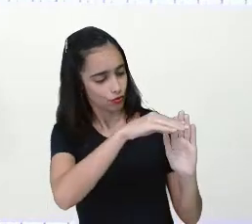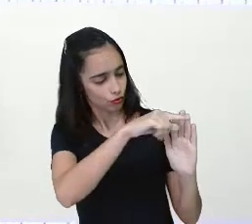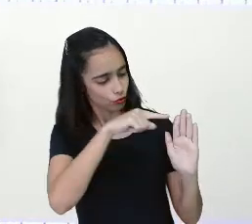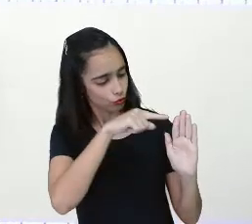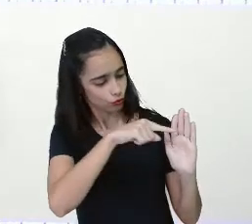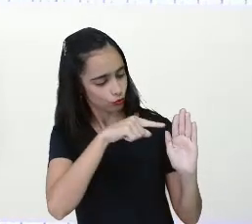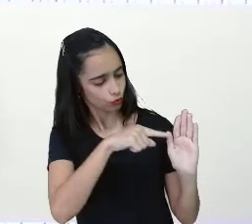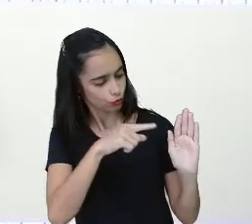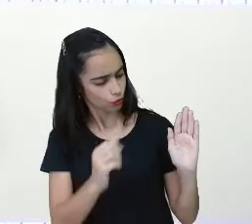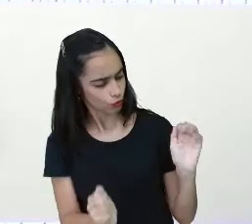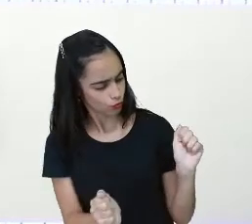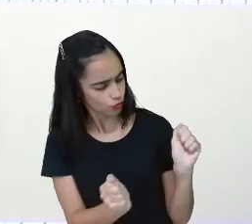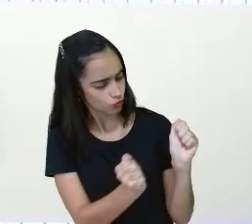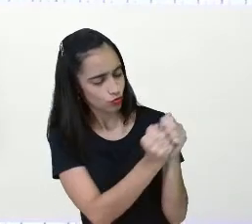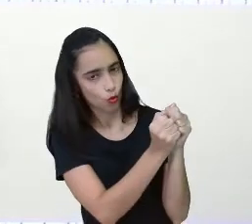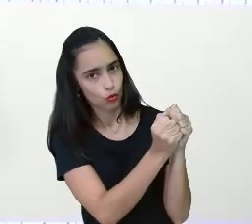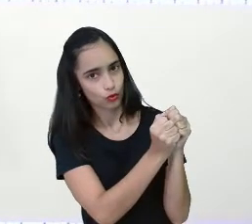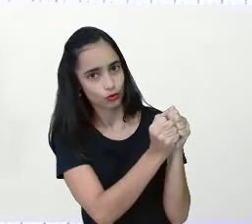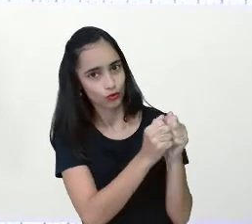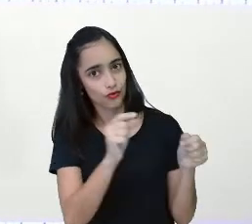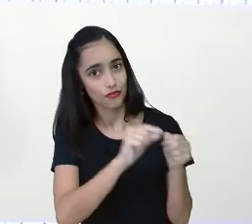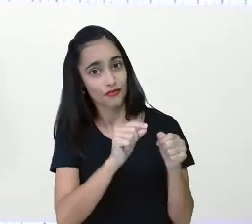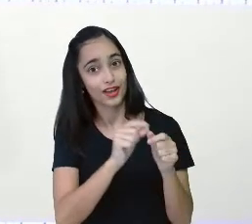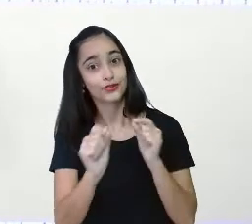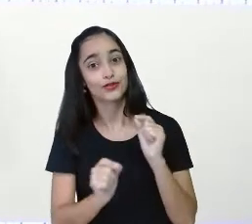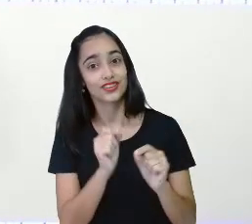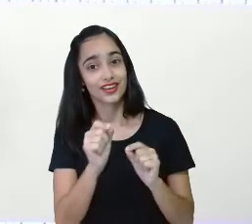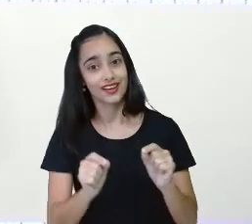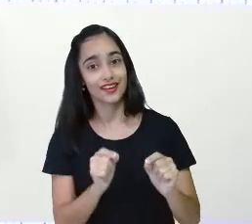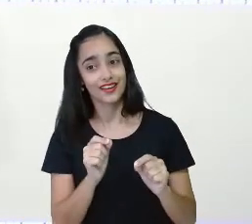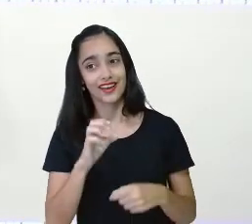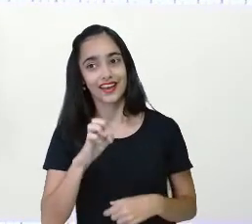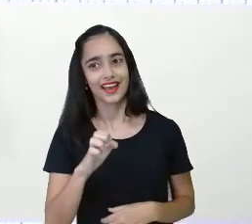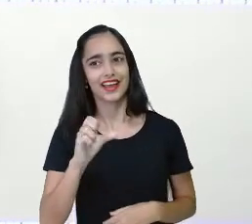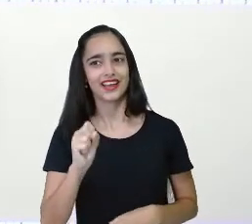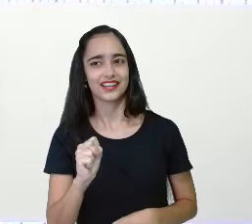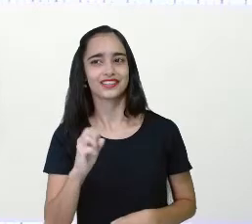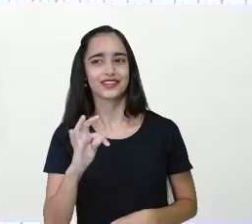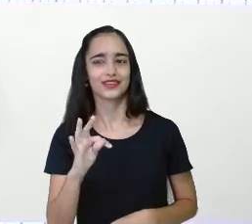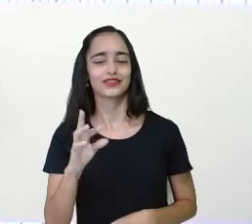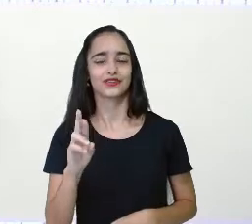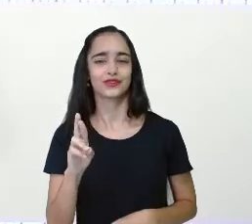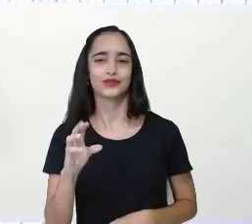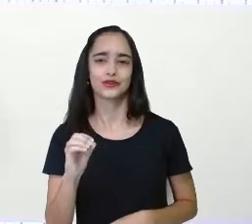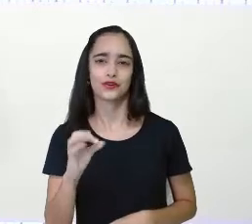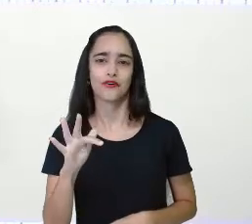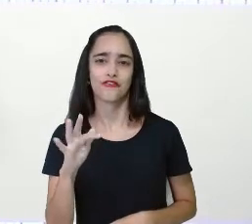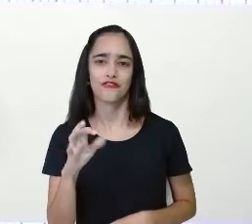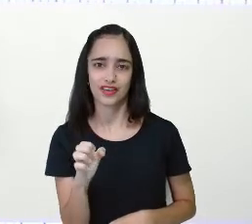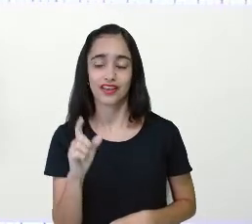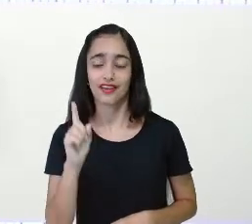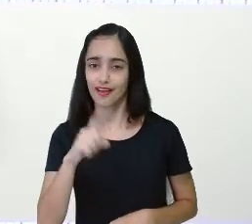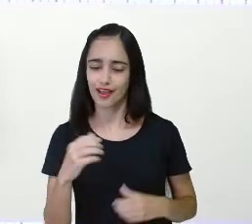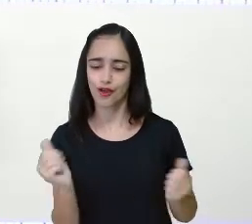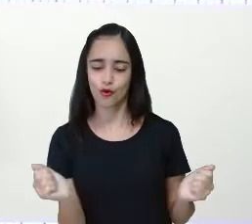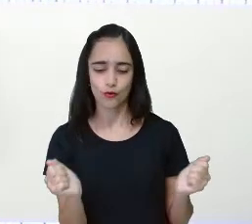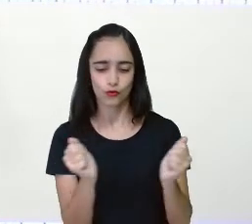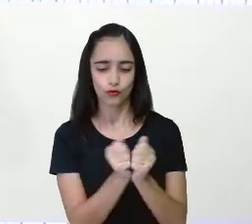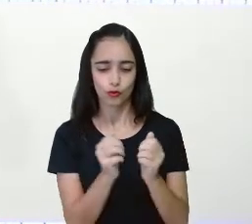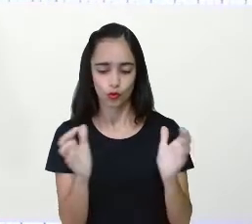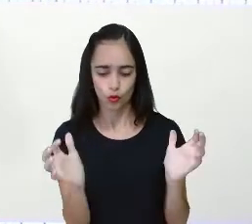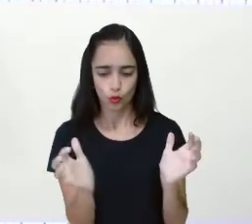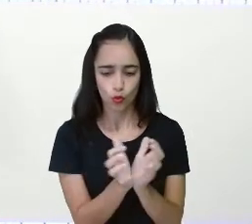desses versos, é que formam a estrofe, tá? Então, a estrofe é o quê? É um conjunto